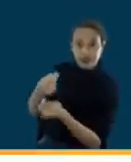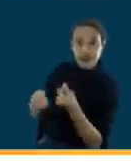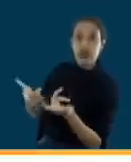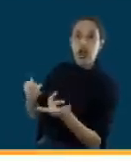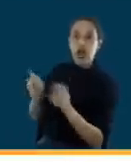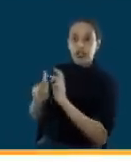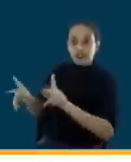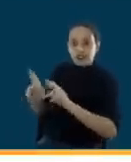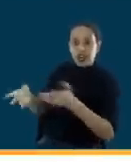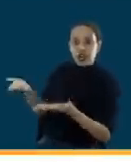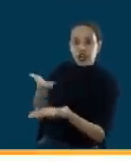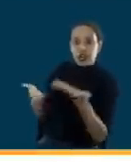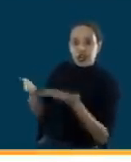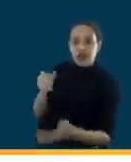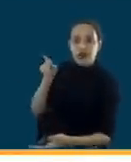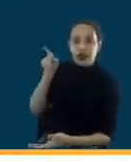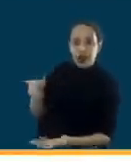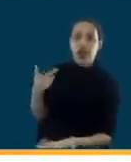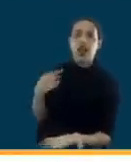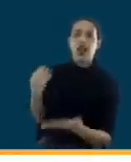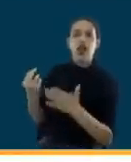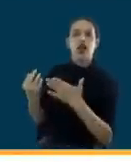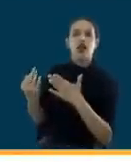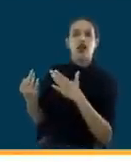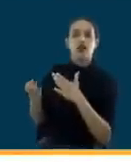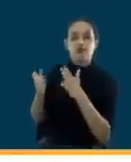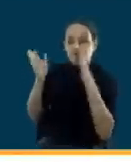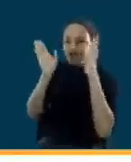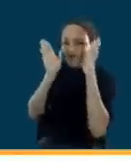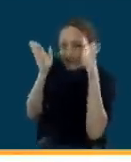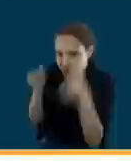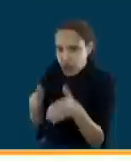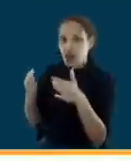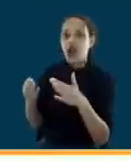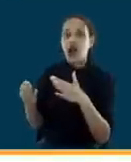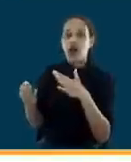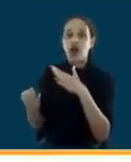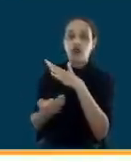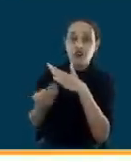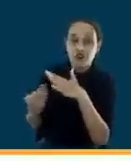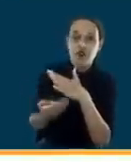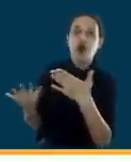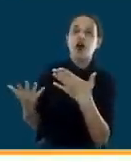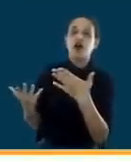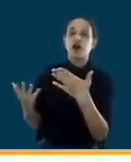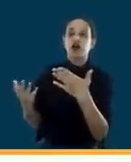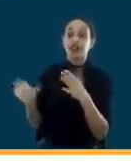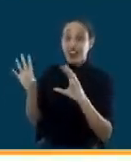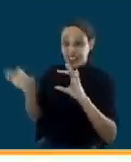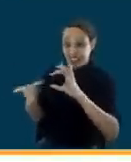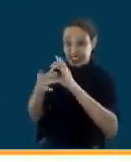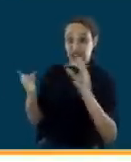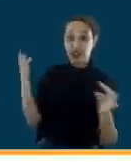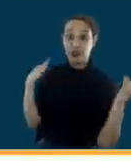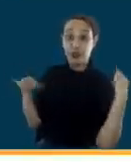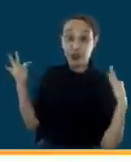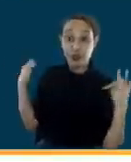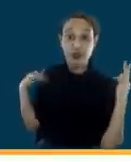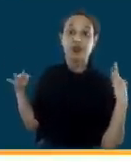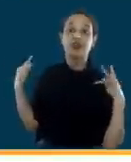por quê? Ela é muito formalizada, ela está muito ligada à questão turística, é uma estrutura muito mais,